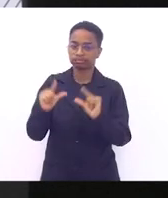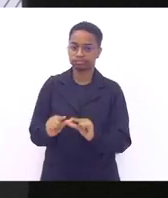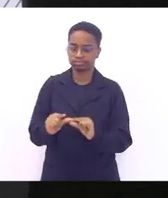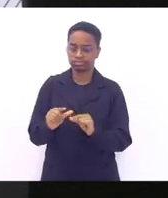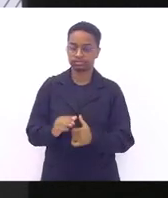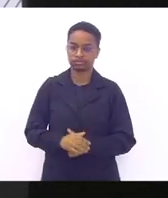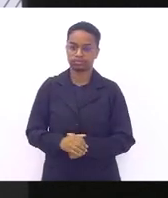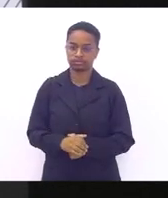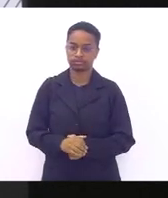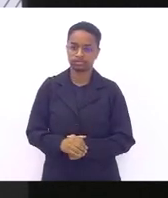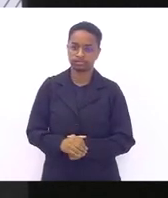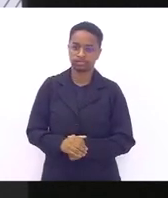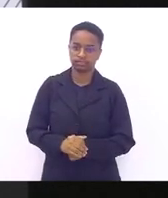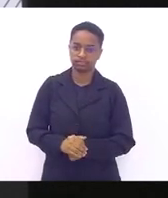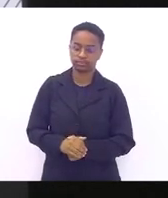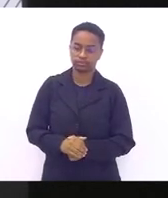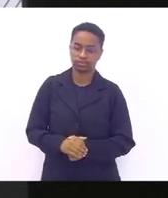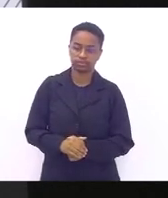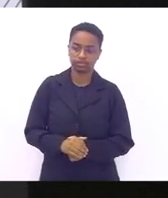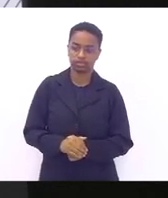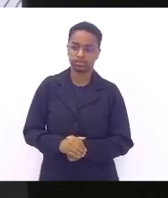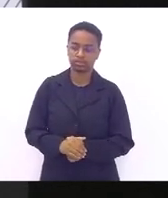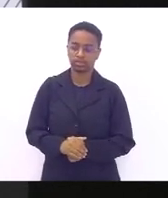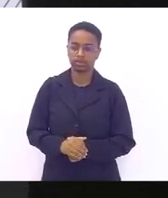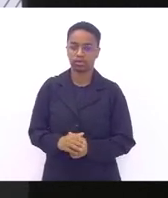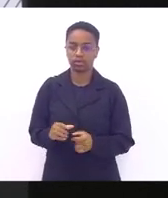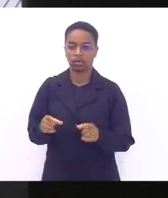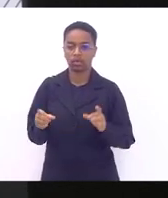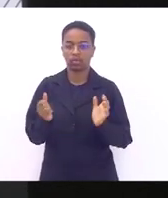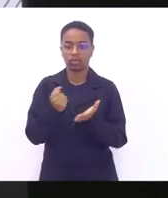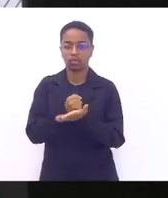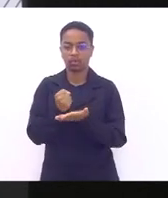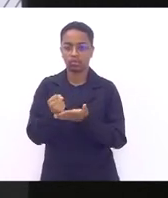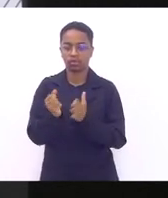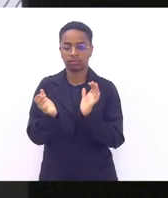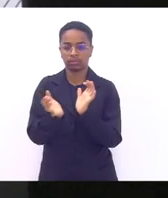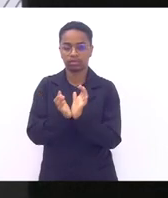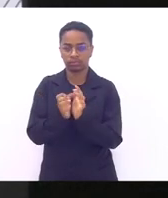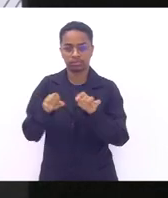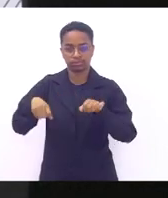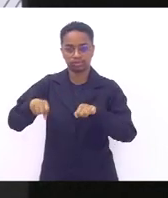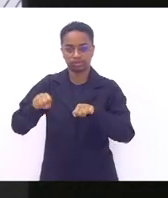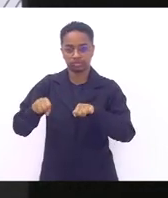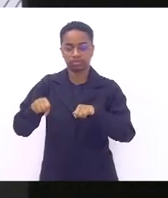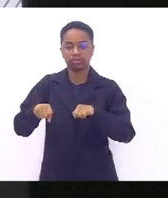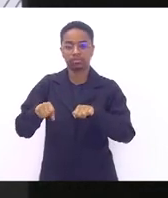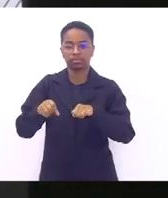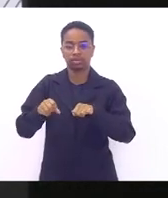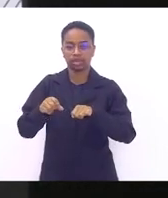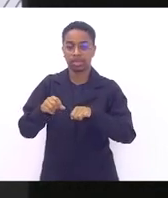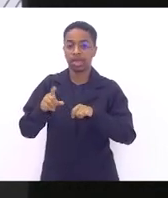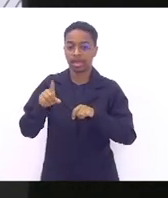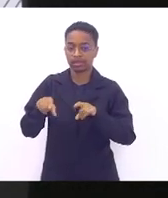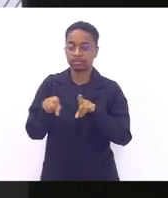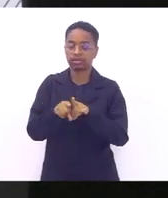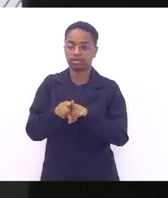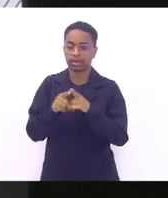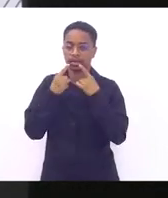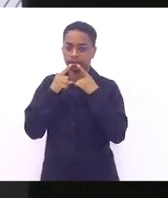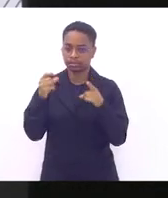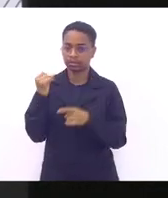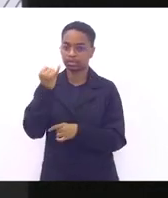aí da vida. A contratação dos motoboys para o transporte de amostra também é uma queixa importante, isso está em